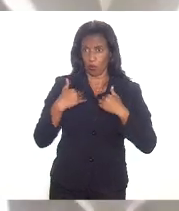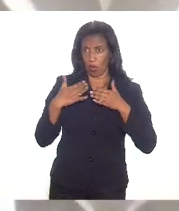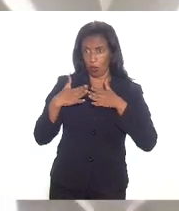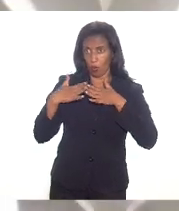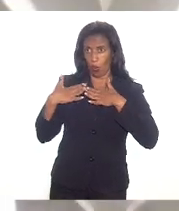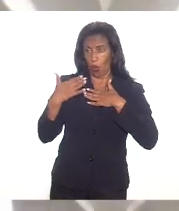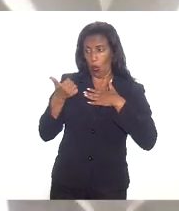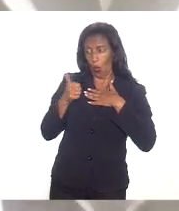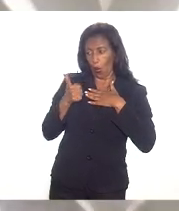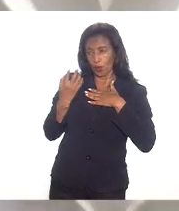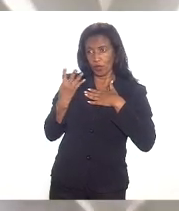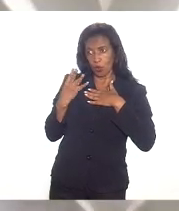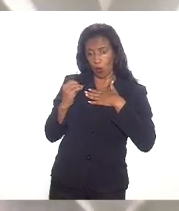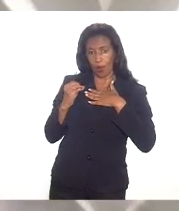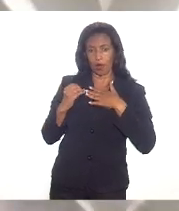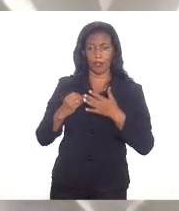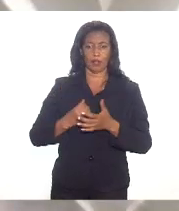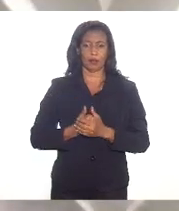às 11h40.